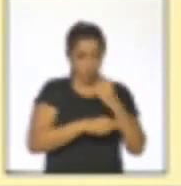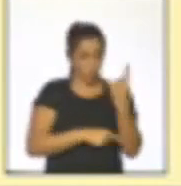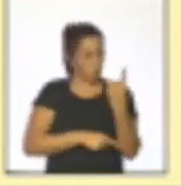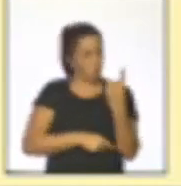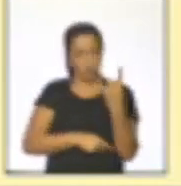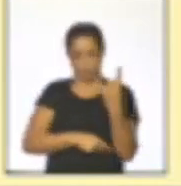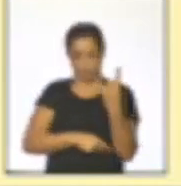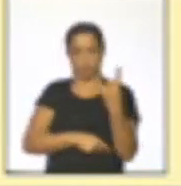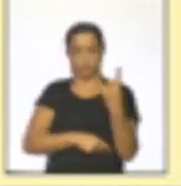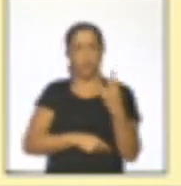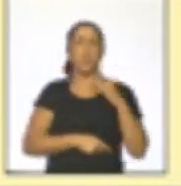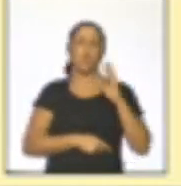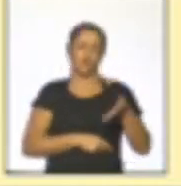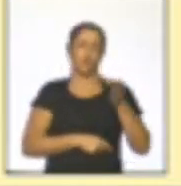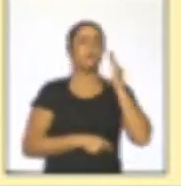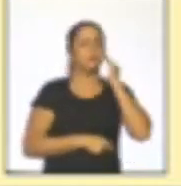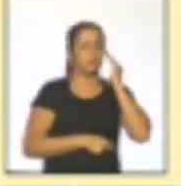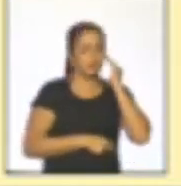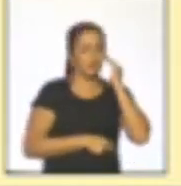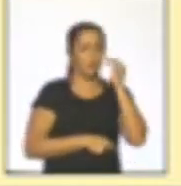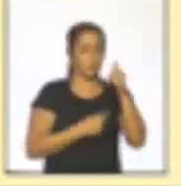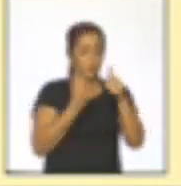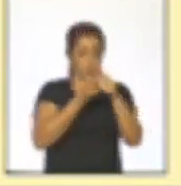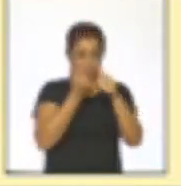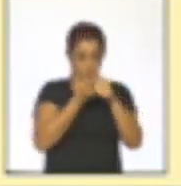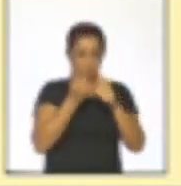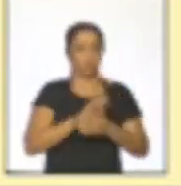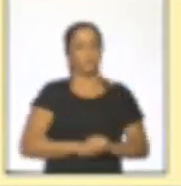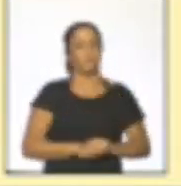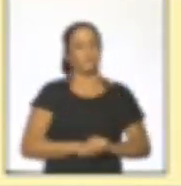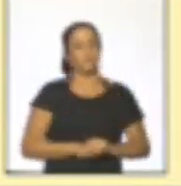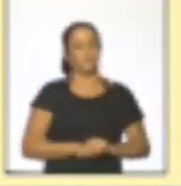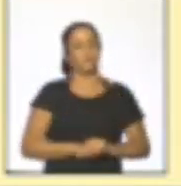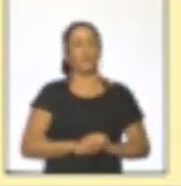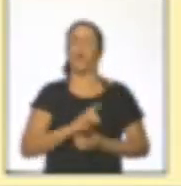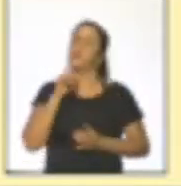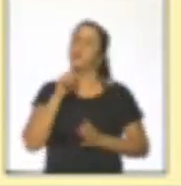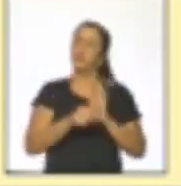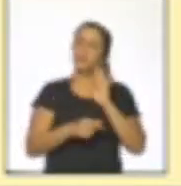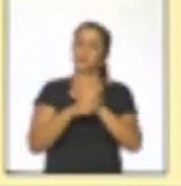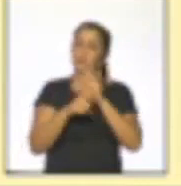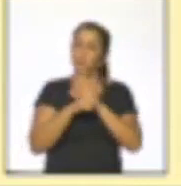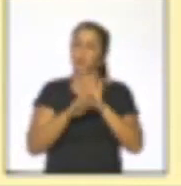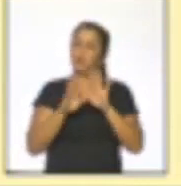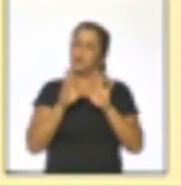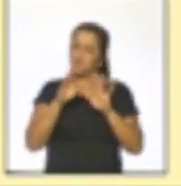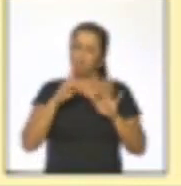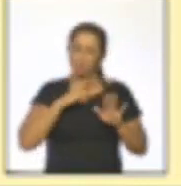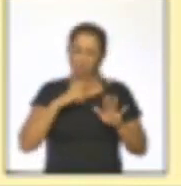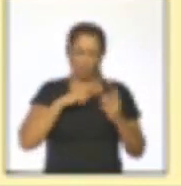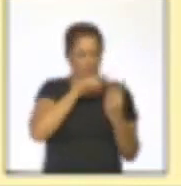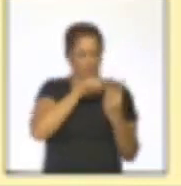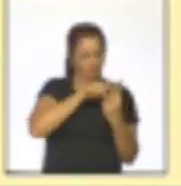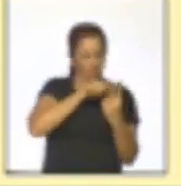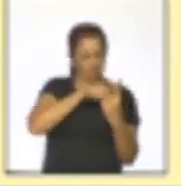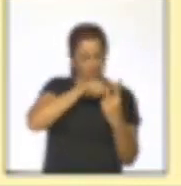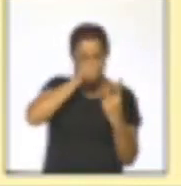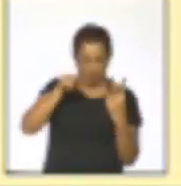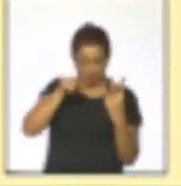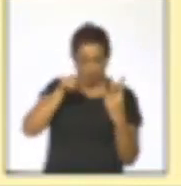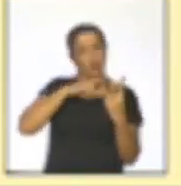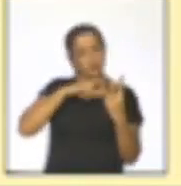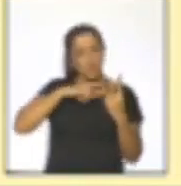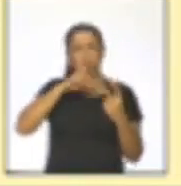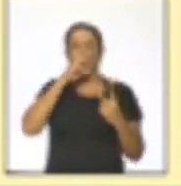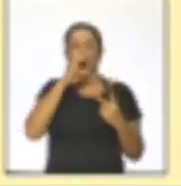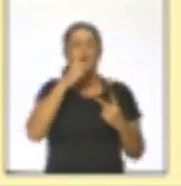ó. Então, já sei o primeiro valor da raiz. Lembra? Quando você tem raiz quadrada, é como você tivesse um 2